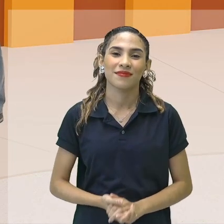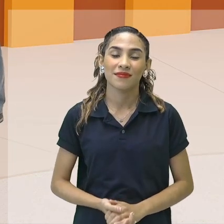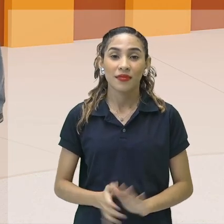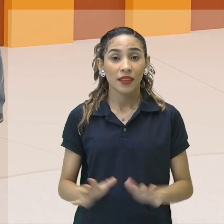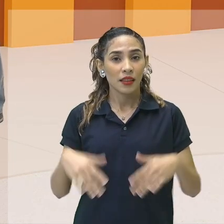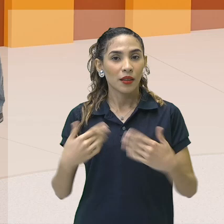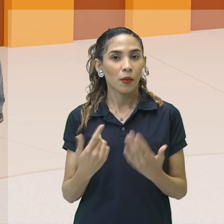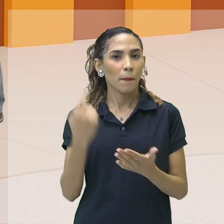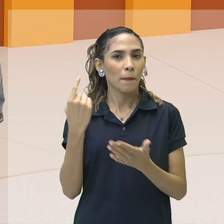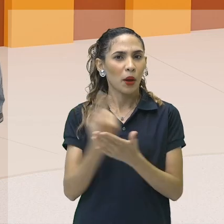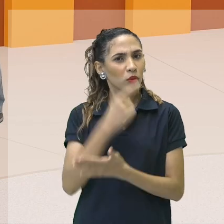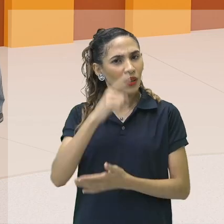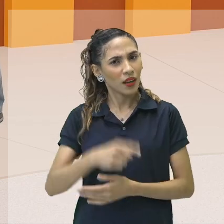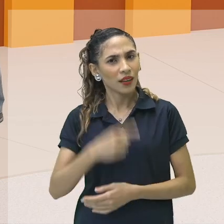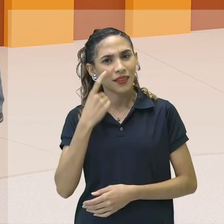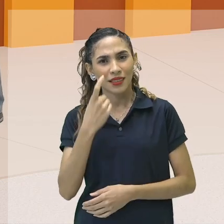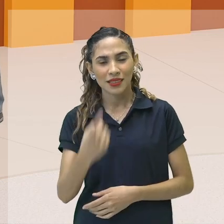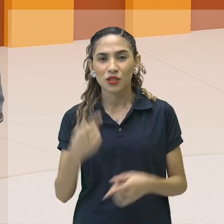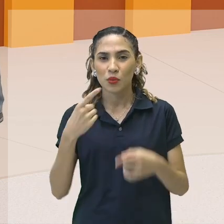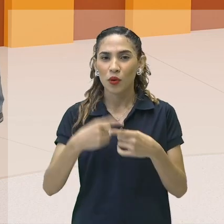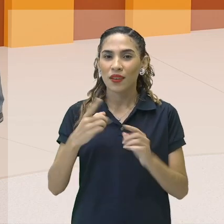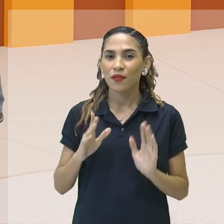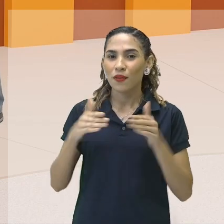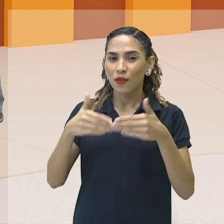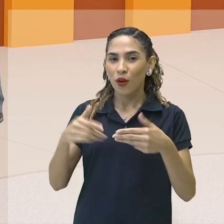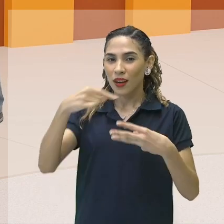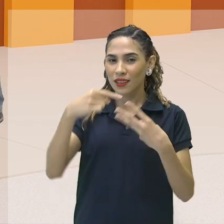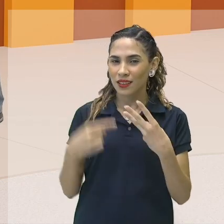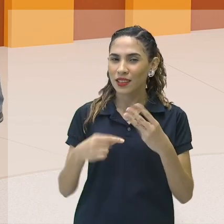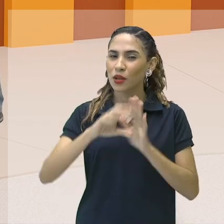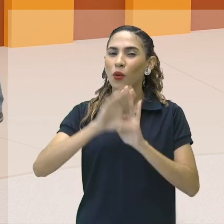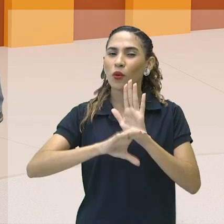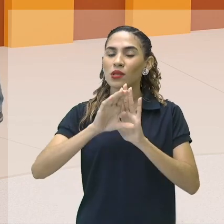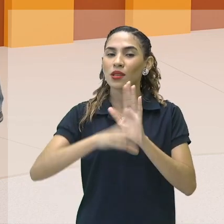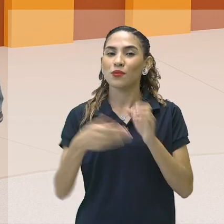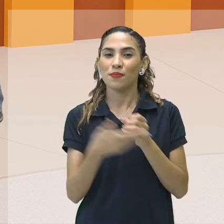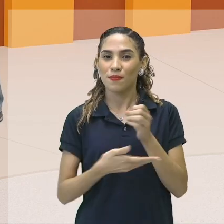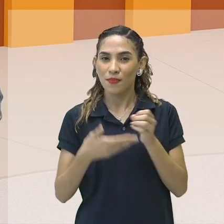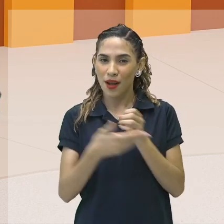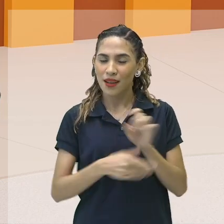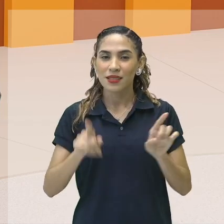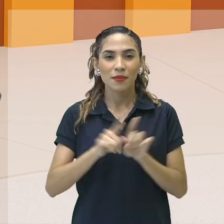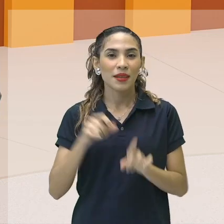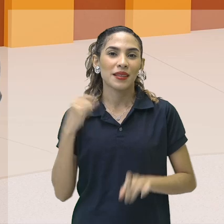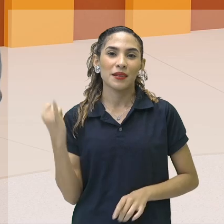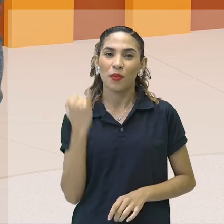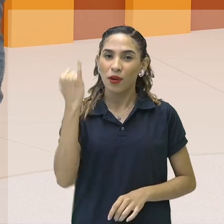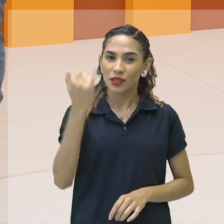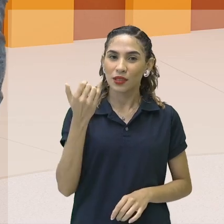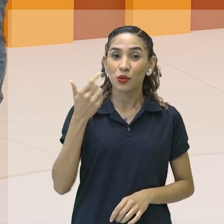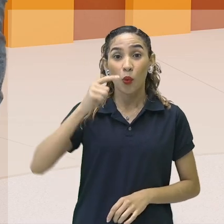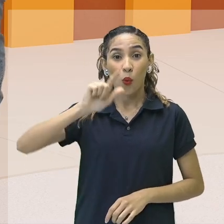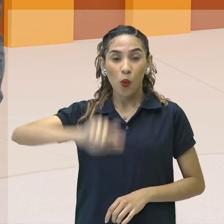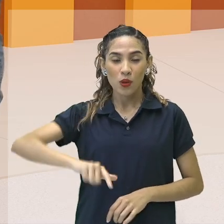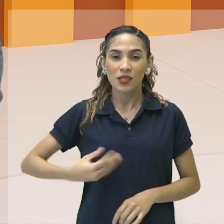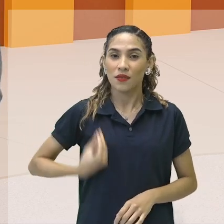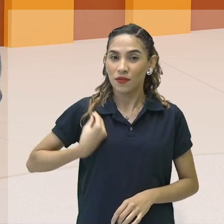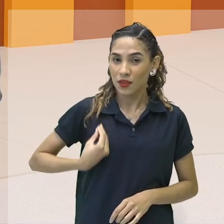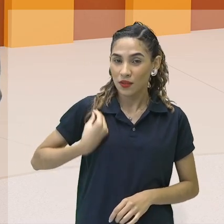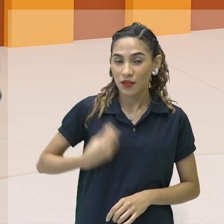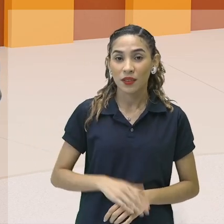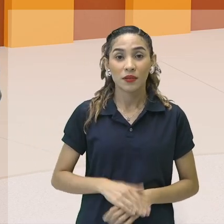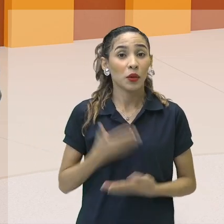ela é interessante porque ela trabalha com 3 conceitos básicos e fundamentais para o nosso existir. Fala do estudo,